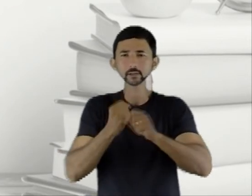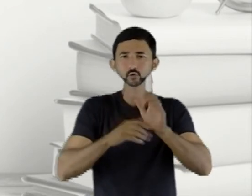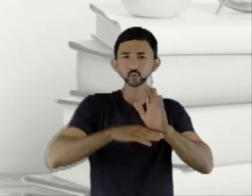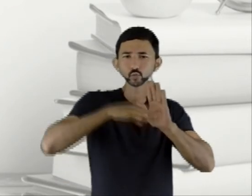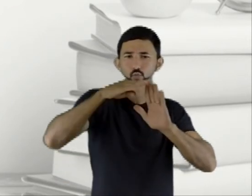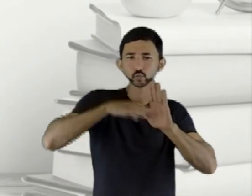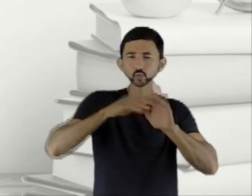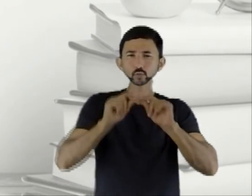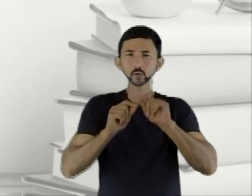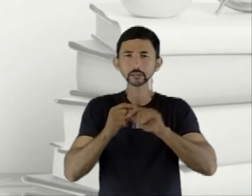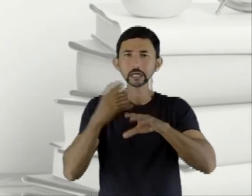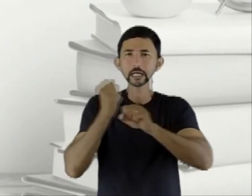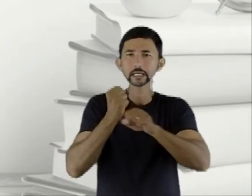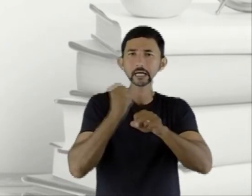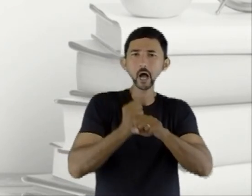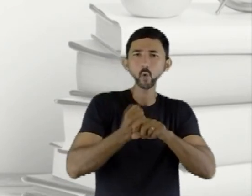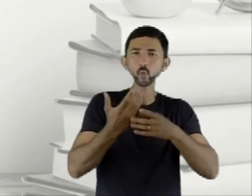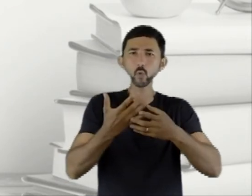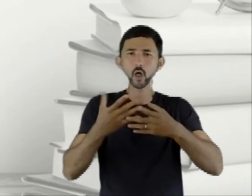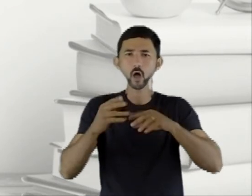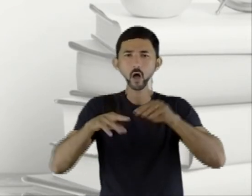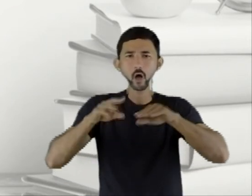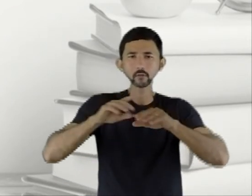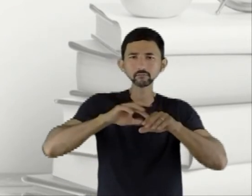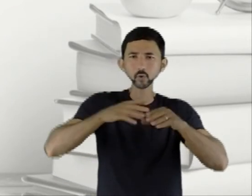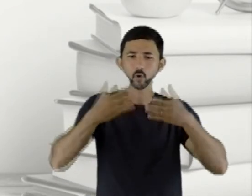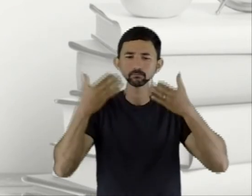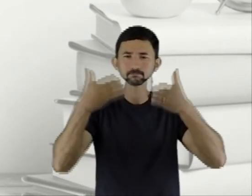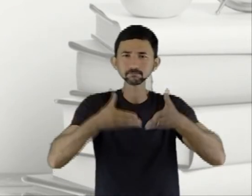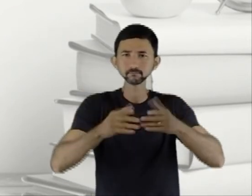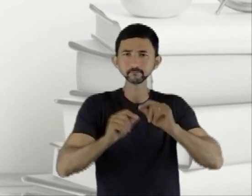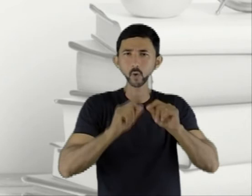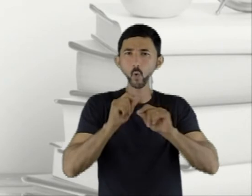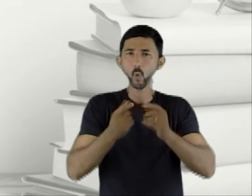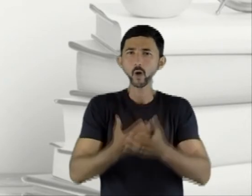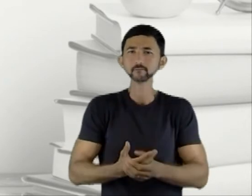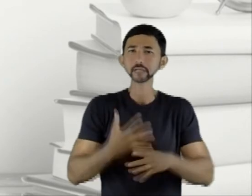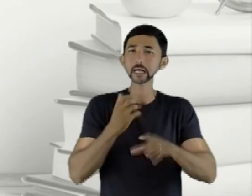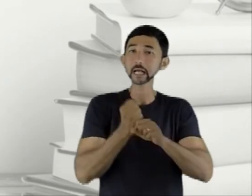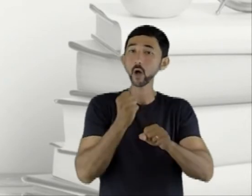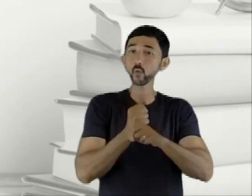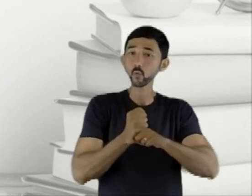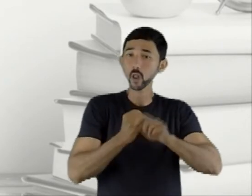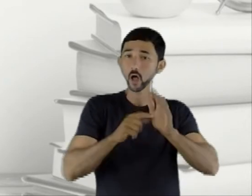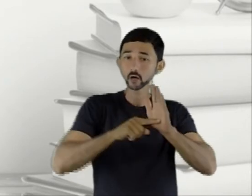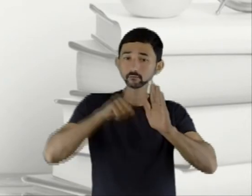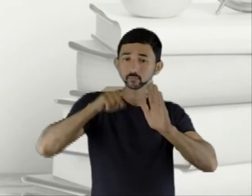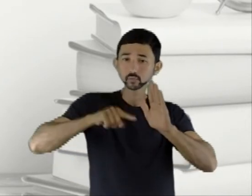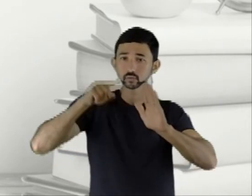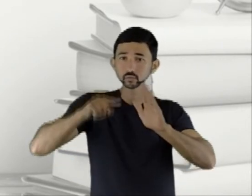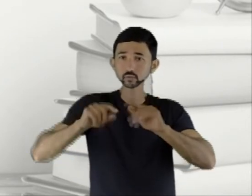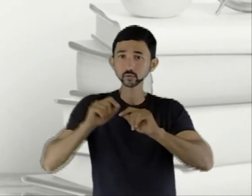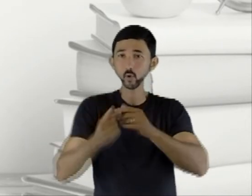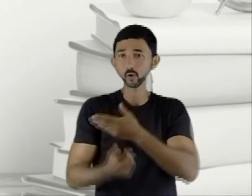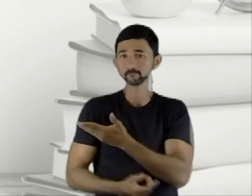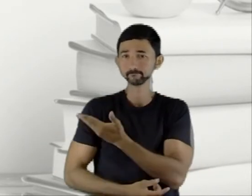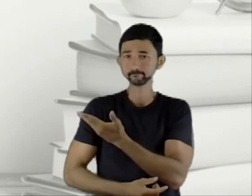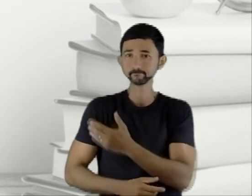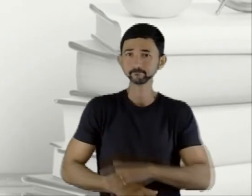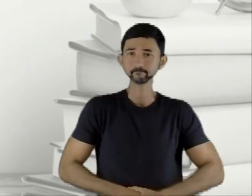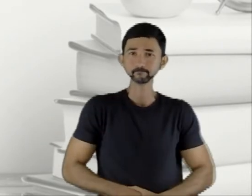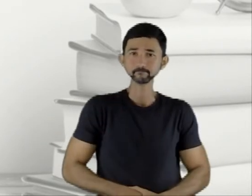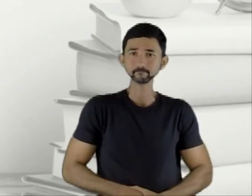crescente, podemos calcular as medidas de tendência central. Então vamos calcular as medidas de tendência central. Quais são?